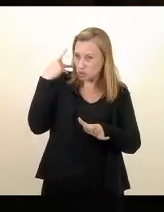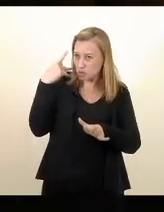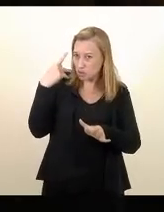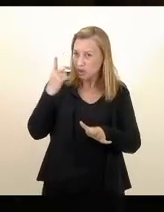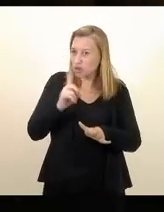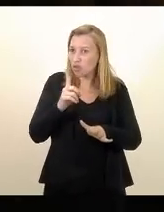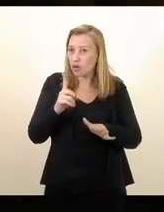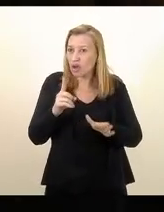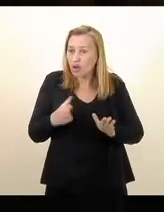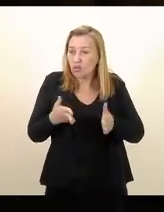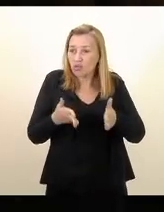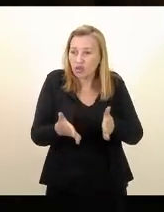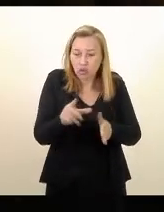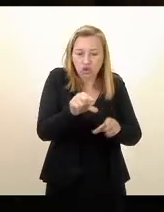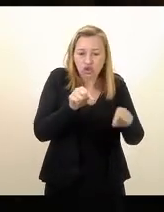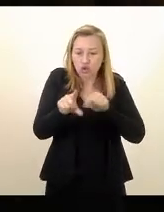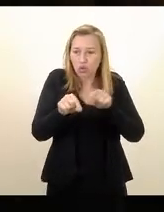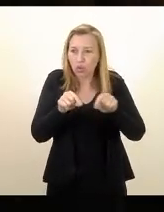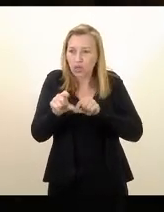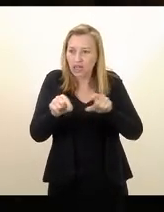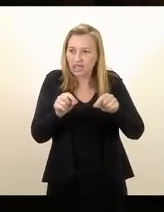mais um fator de distinção social